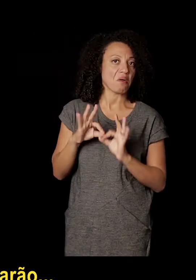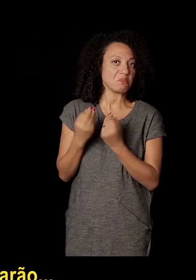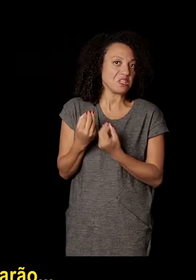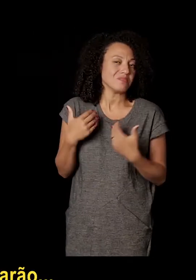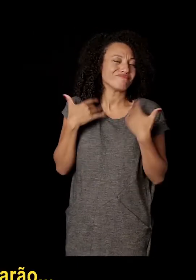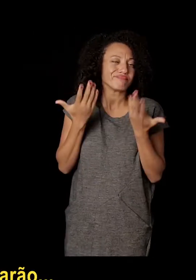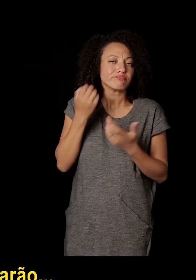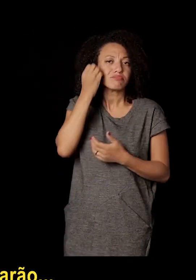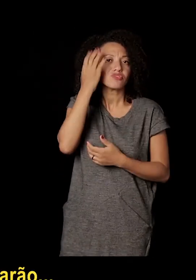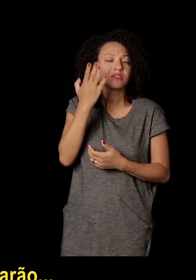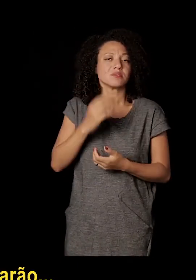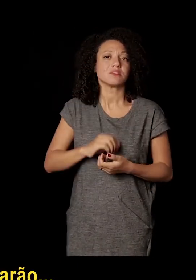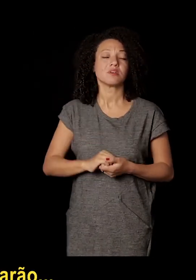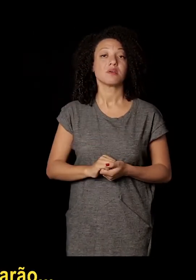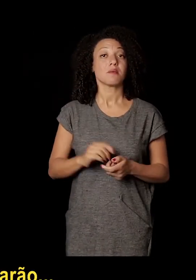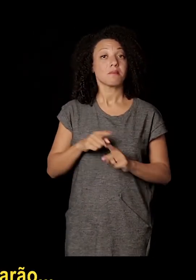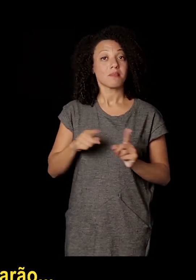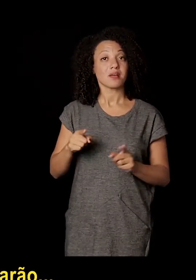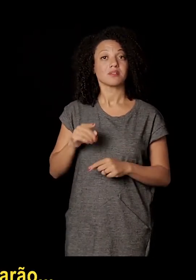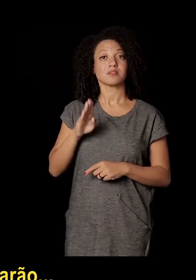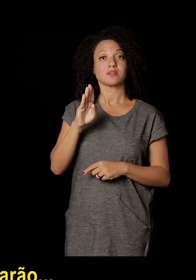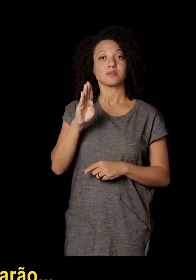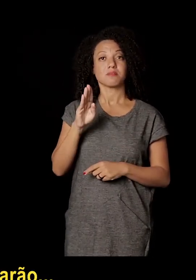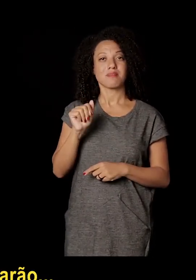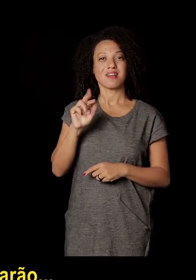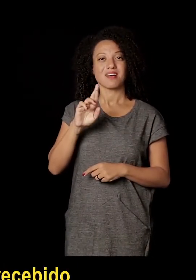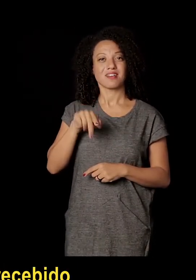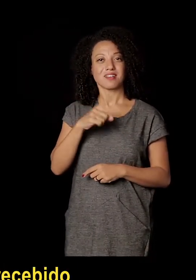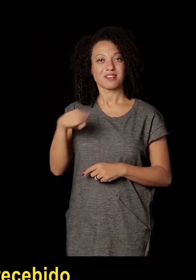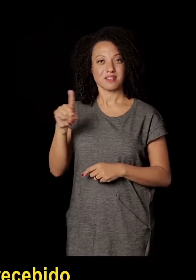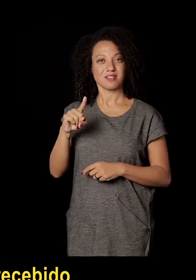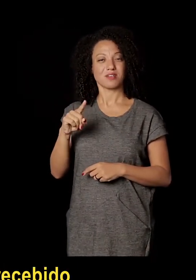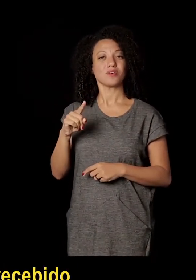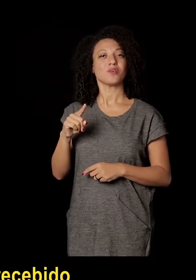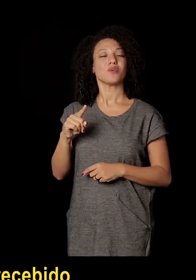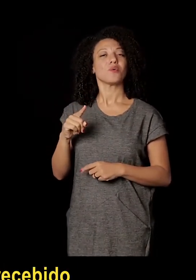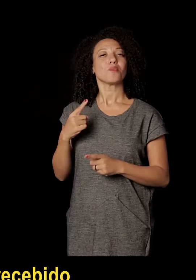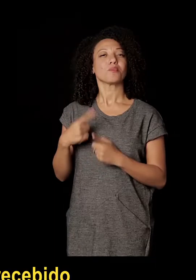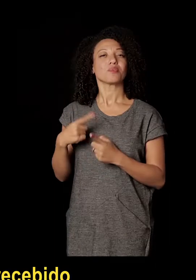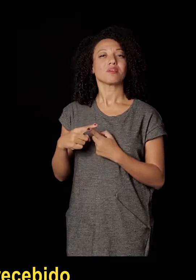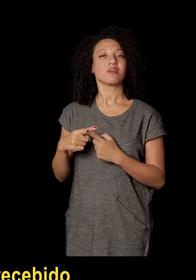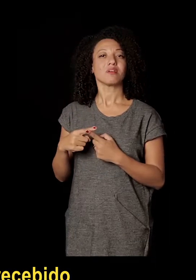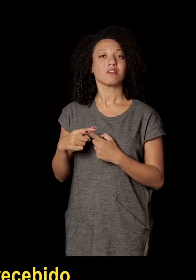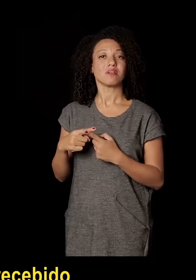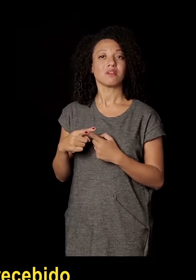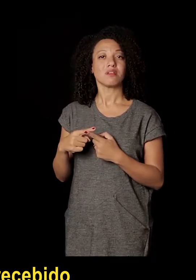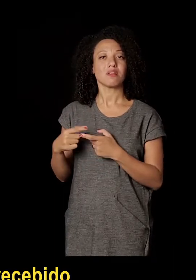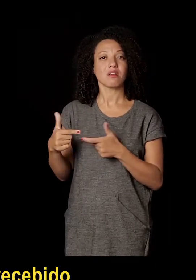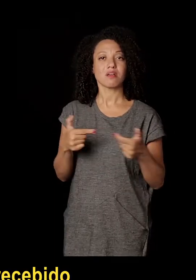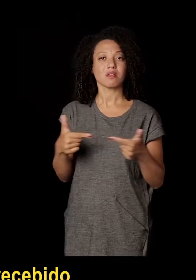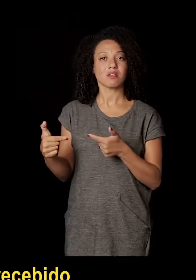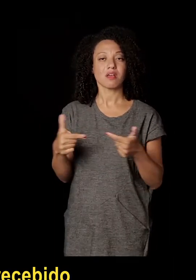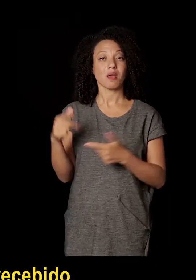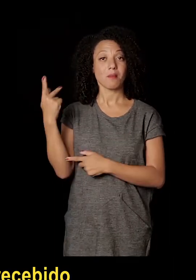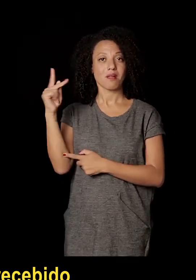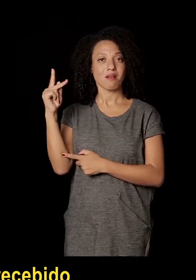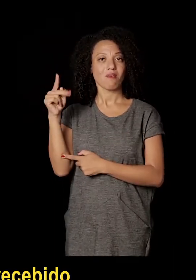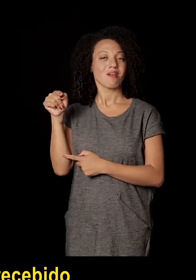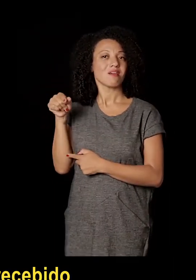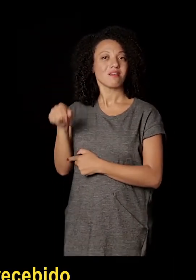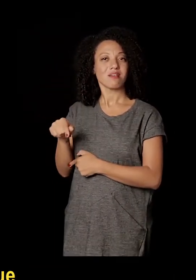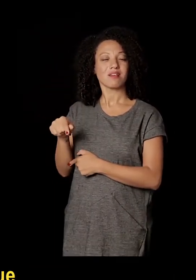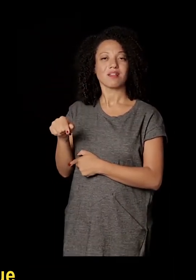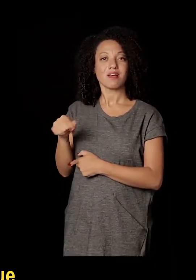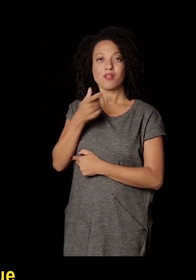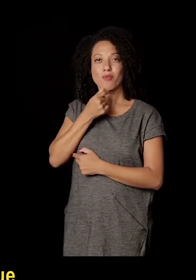ou nem eram parentes, né? Não sei. O Barão de Grão Mogol tinha recebido esse título pela Guerra do Paraguai. Ele